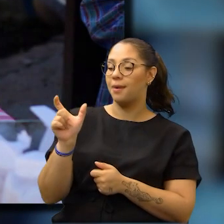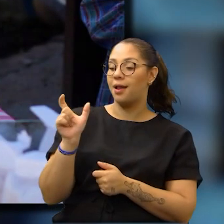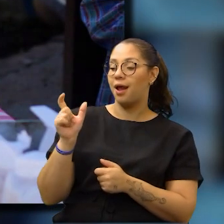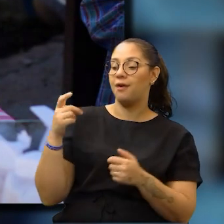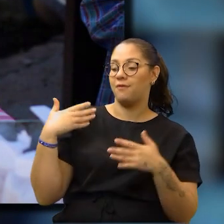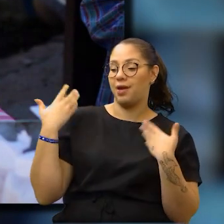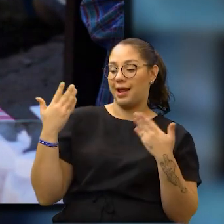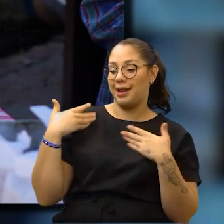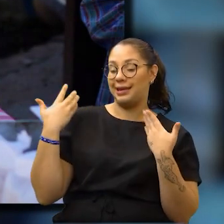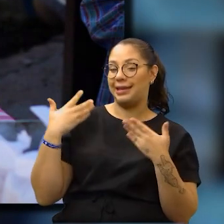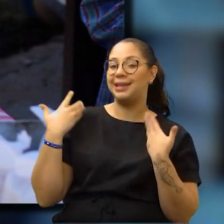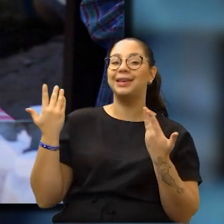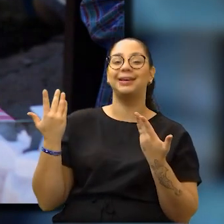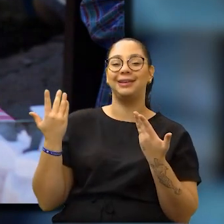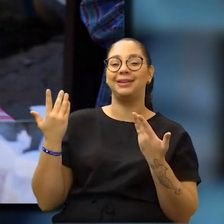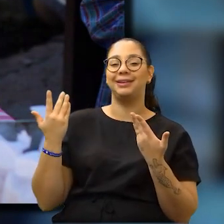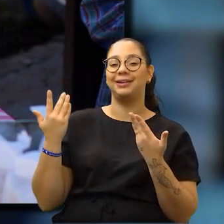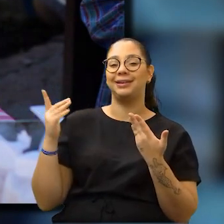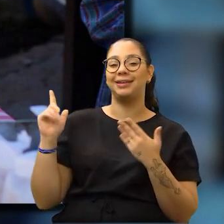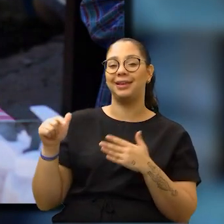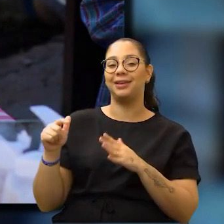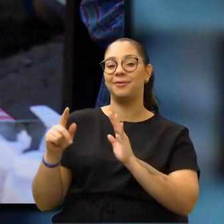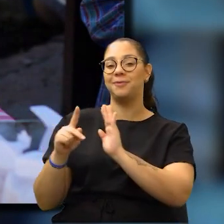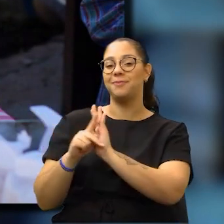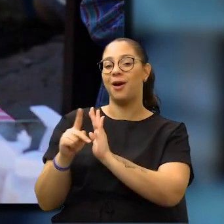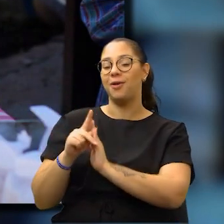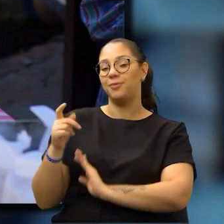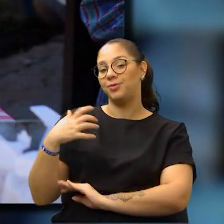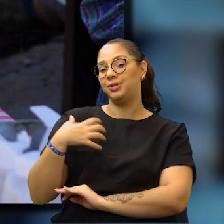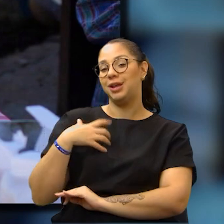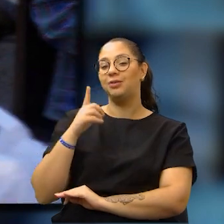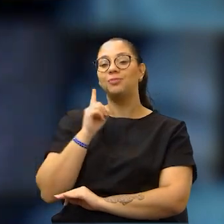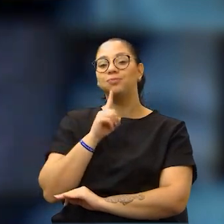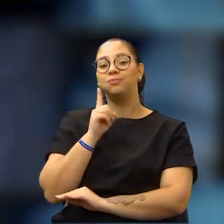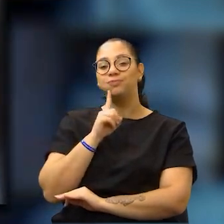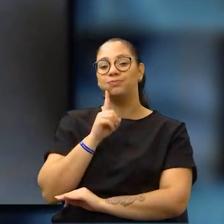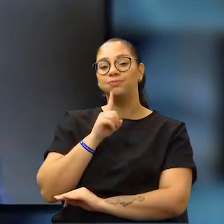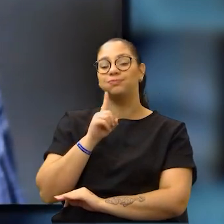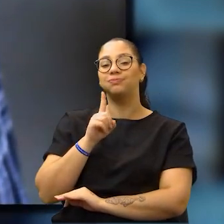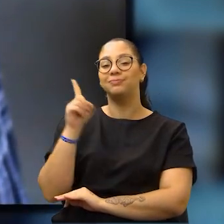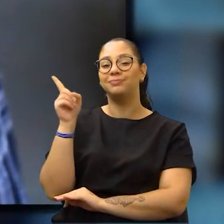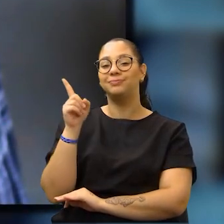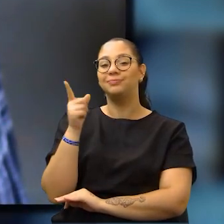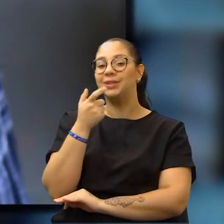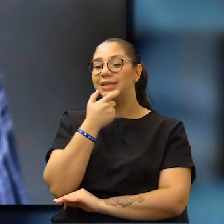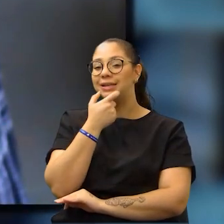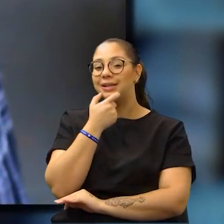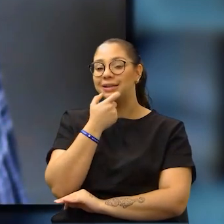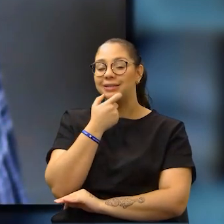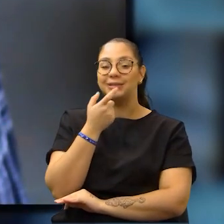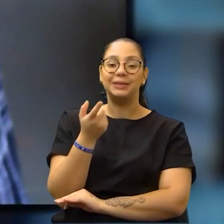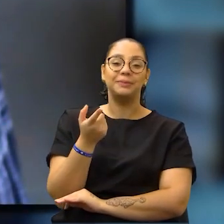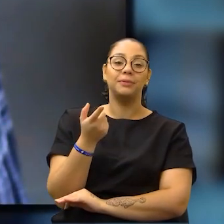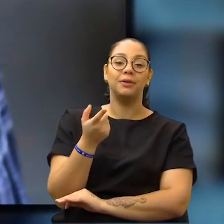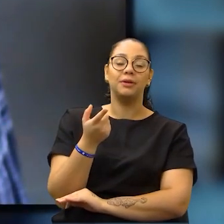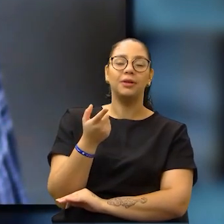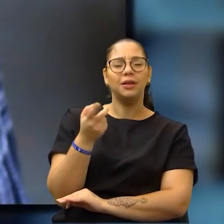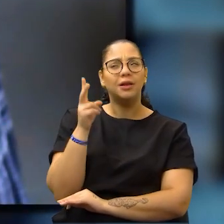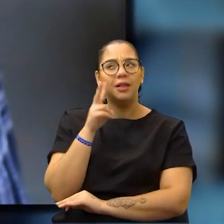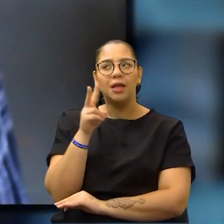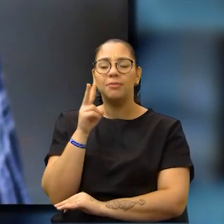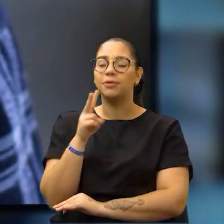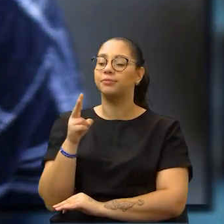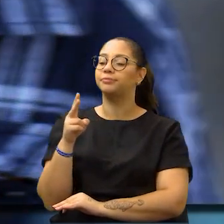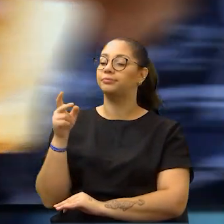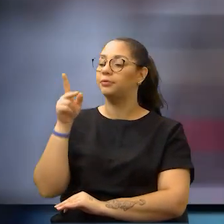alegria, que era o que o padre gostava mesmo, e saber que assim, ele